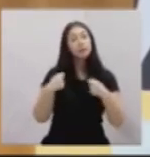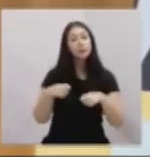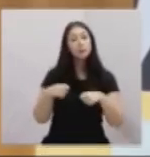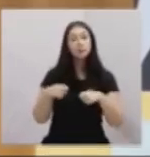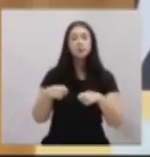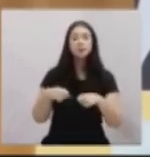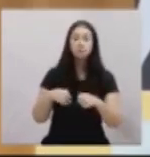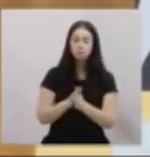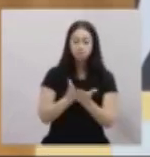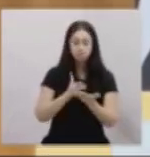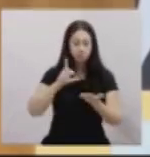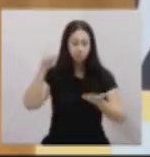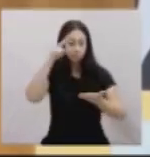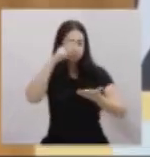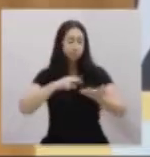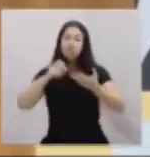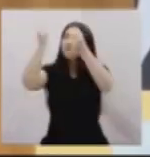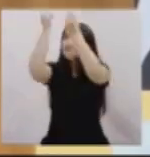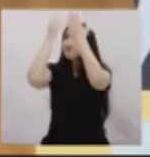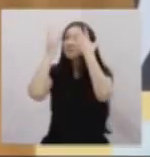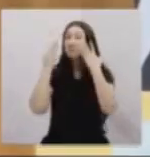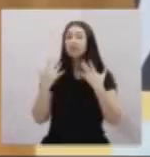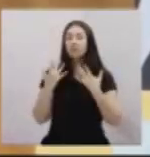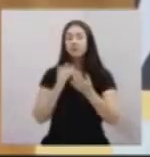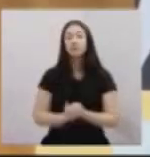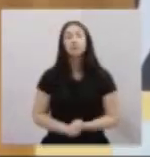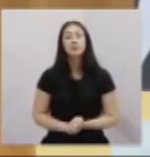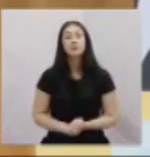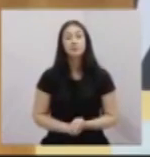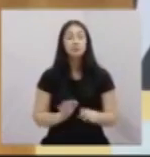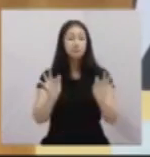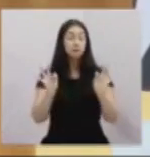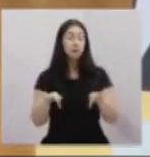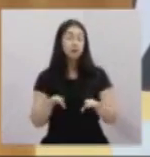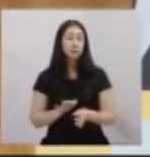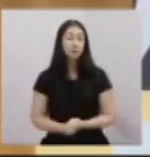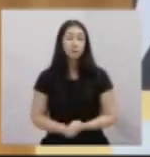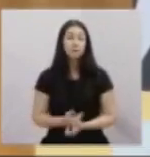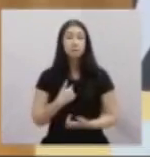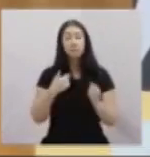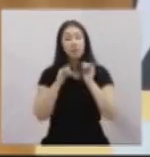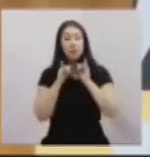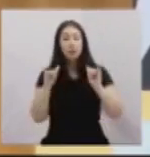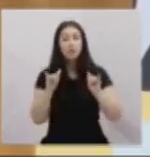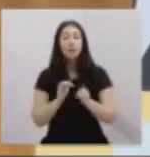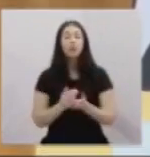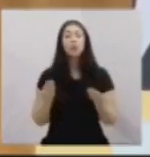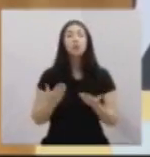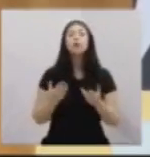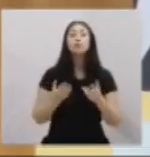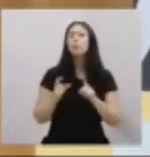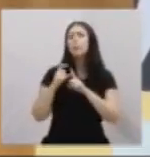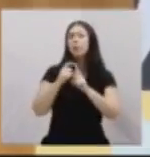baseados na palavra de Deus e na graça de Deus. Por fim, digo aqui que a palavra de hoje é